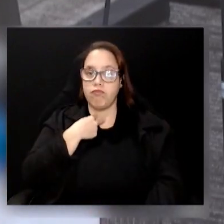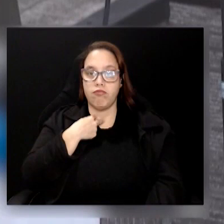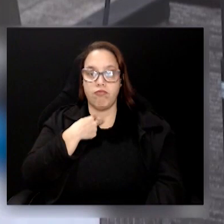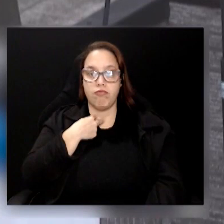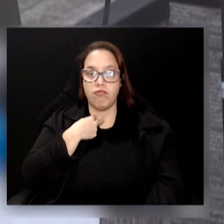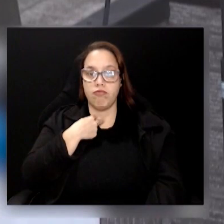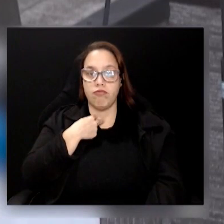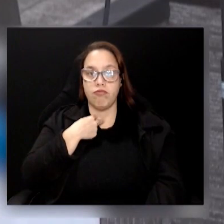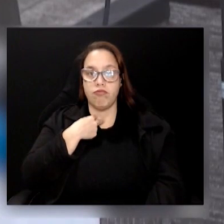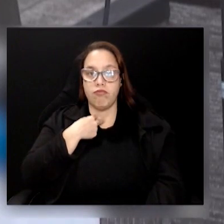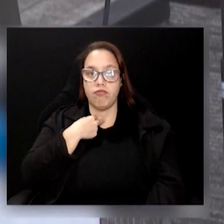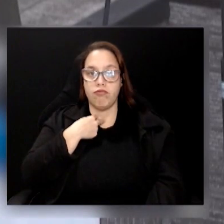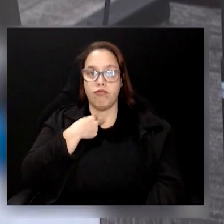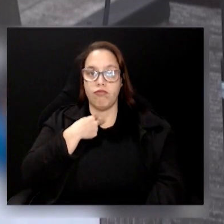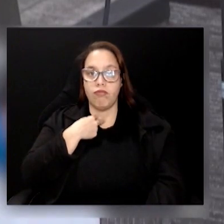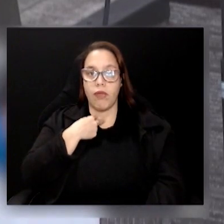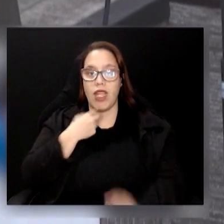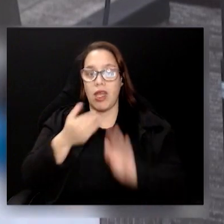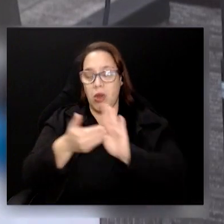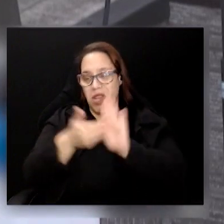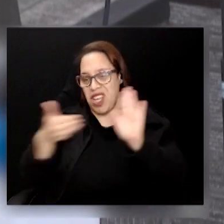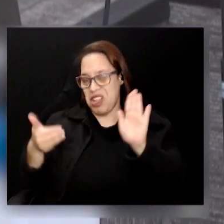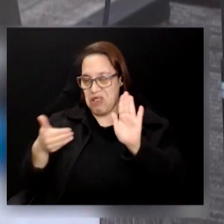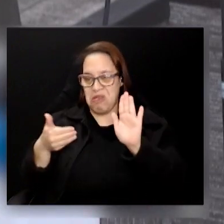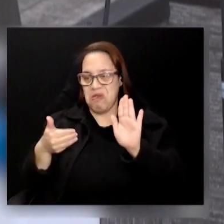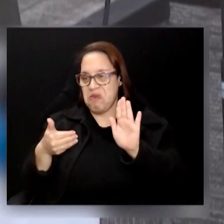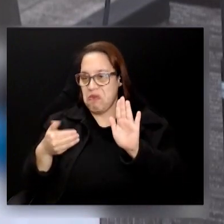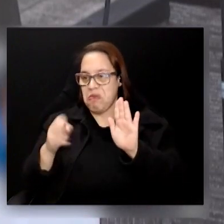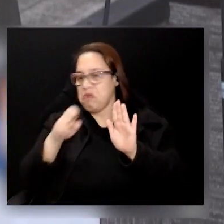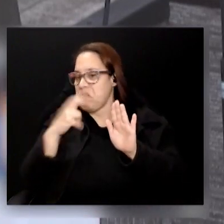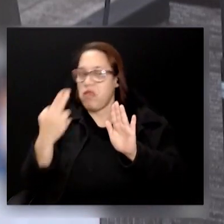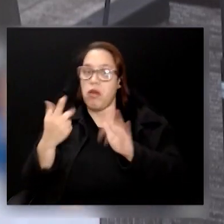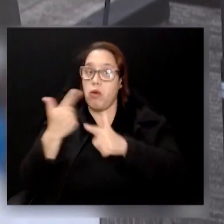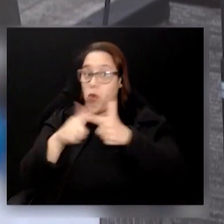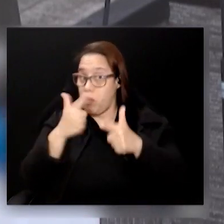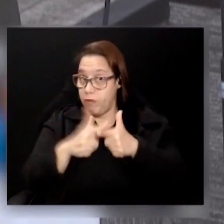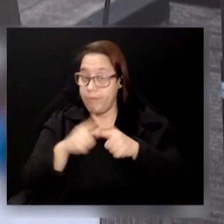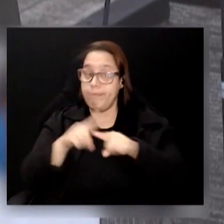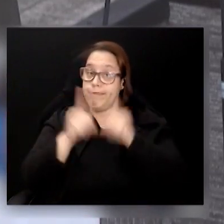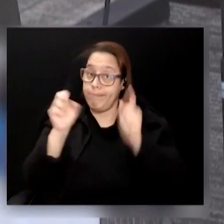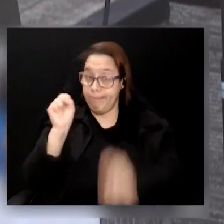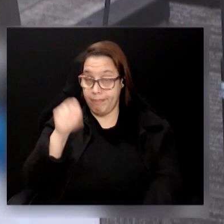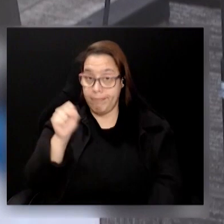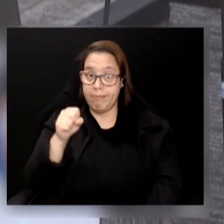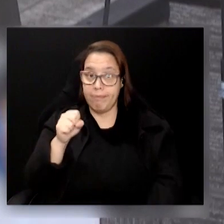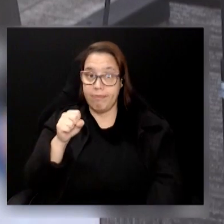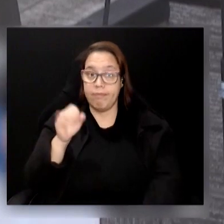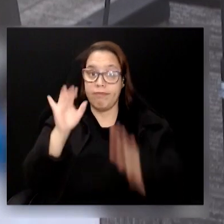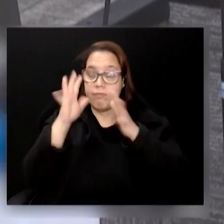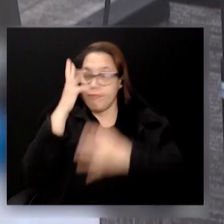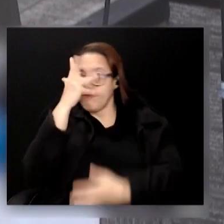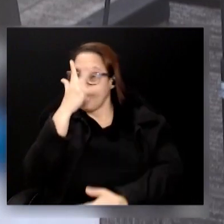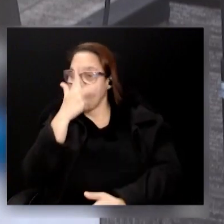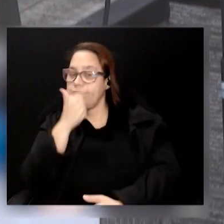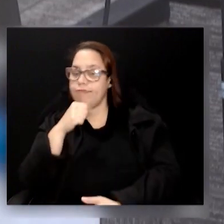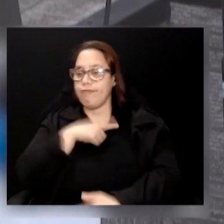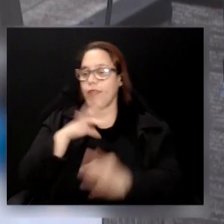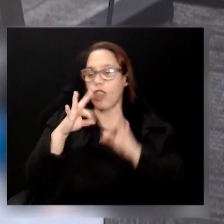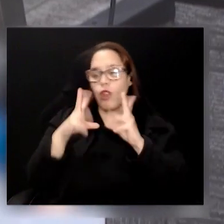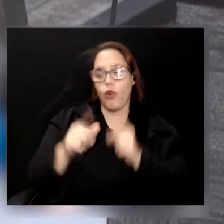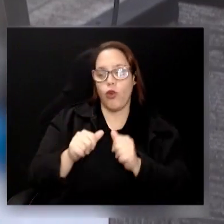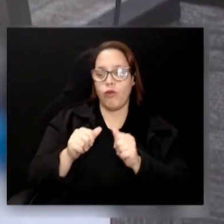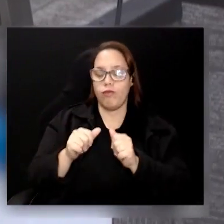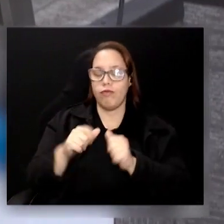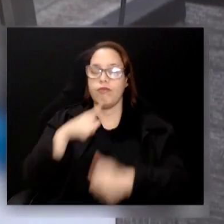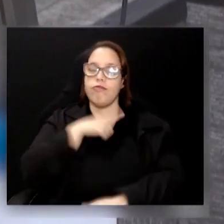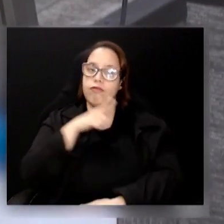uma exclusão ou como um problema, mas sim ver a beleza que há em tudo. Todo mundo tem uma